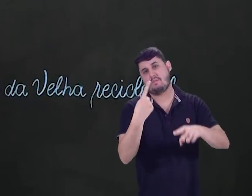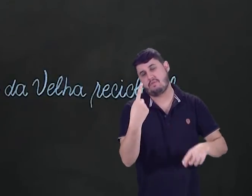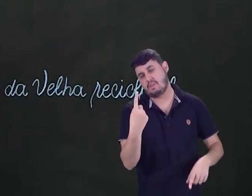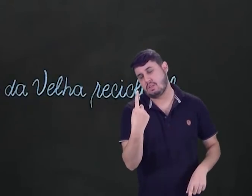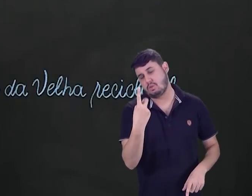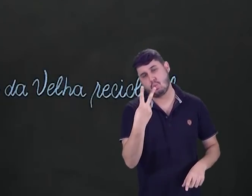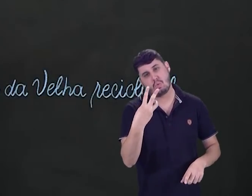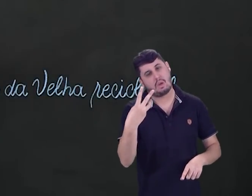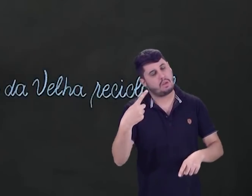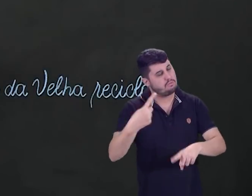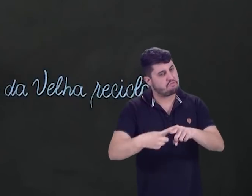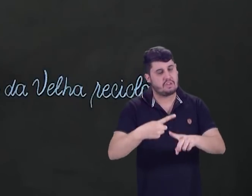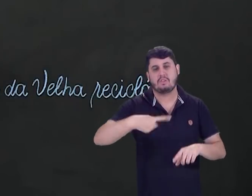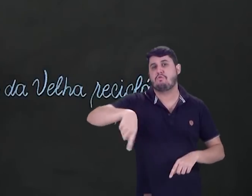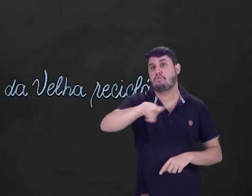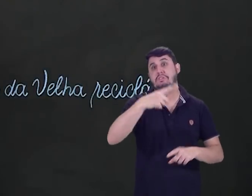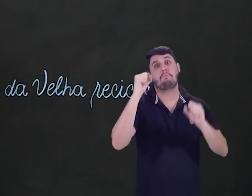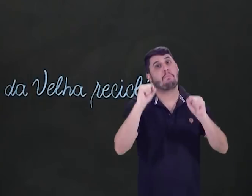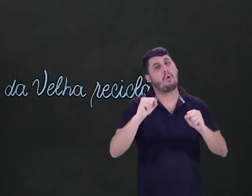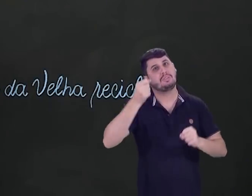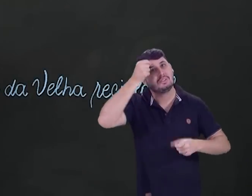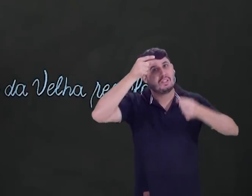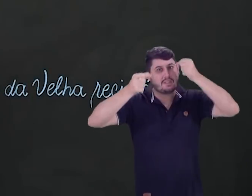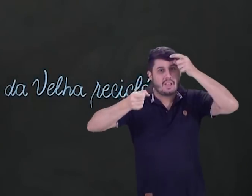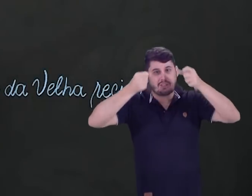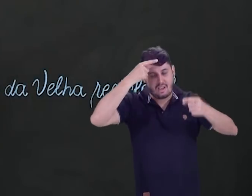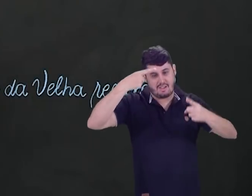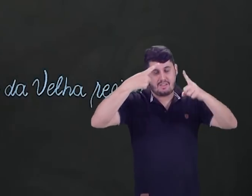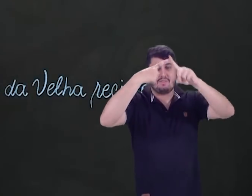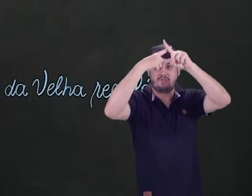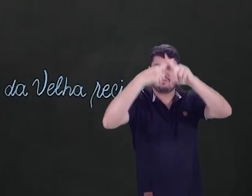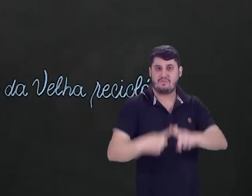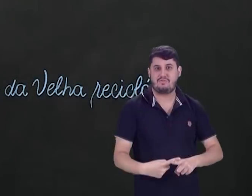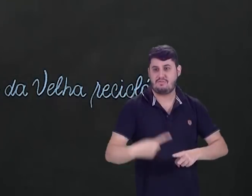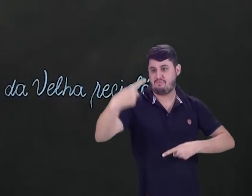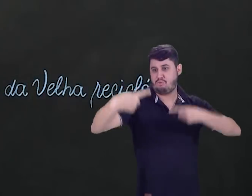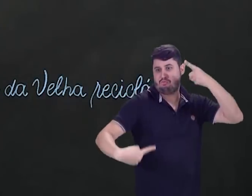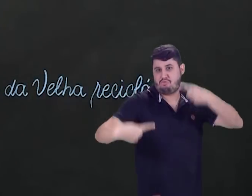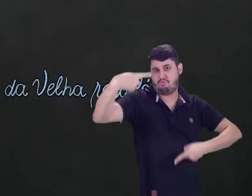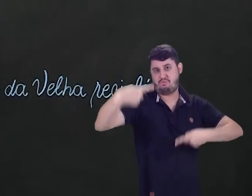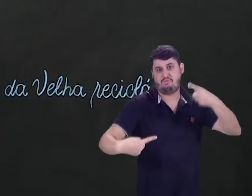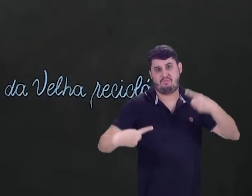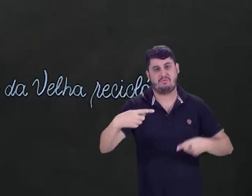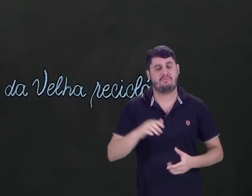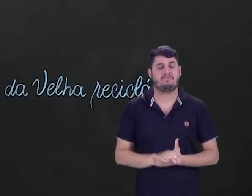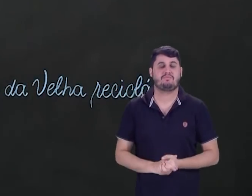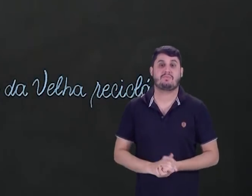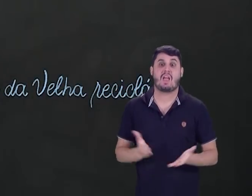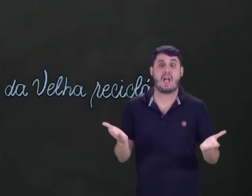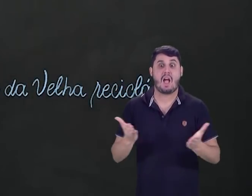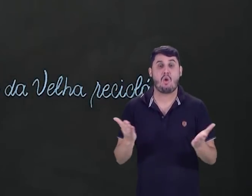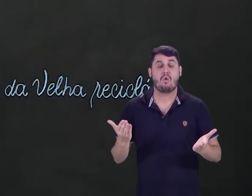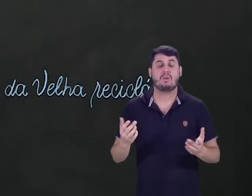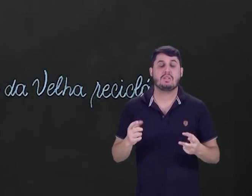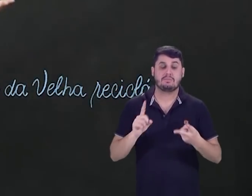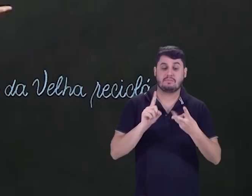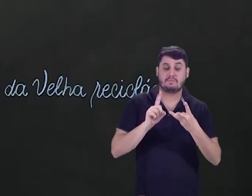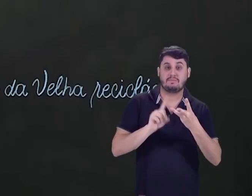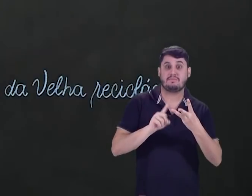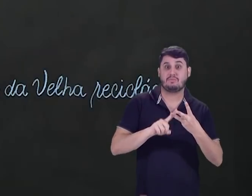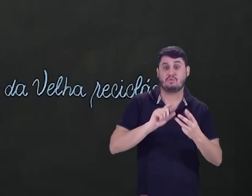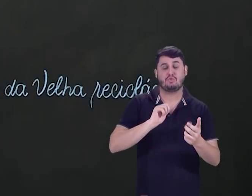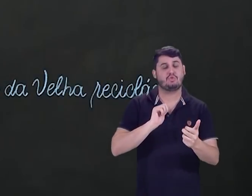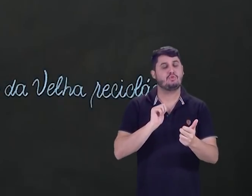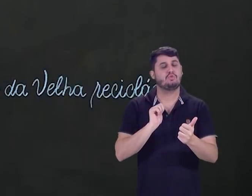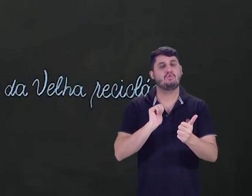torneio que você vai se divertir muito. E para finalizar, agora um jogo bem conhecido que normalmente a gente usa